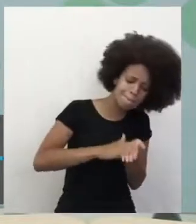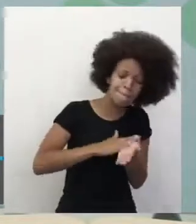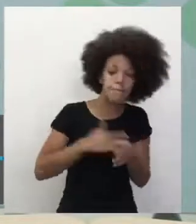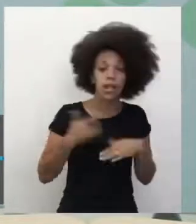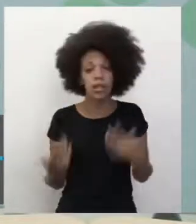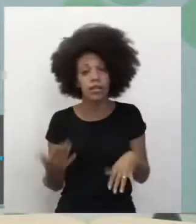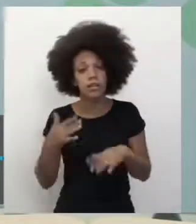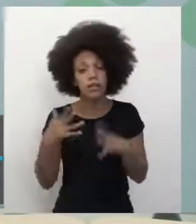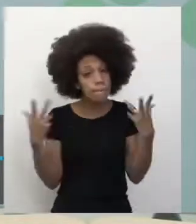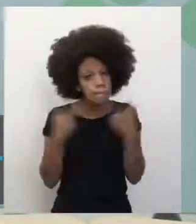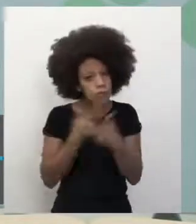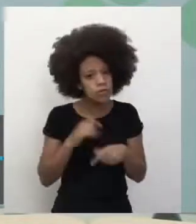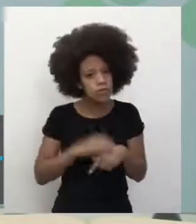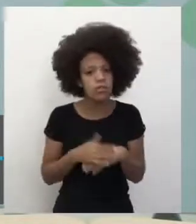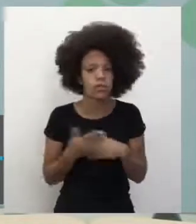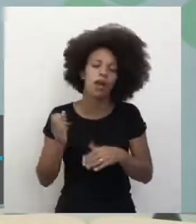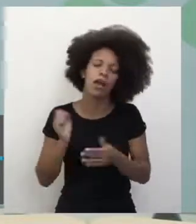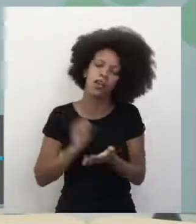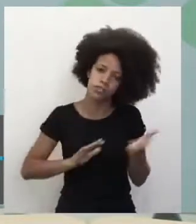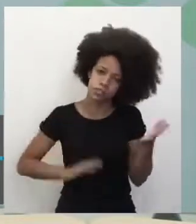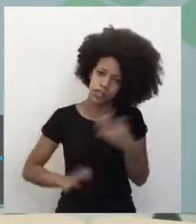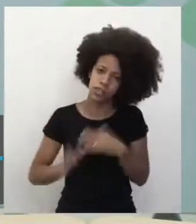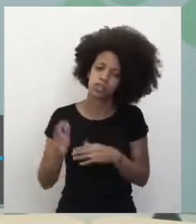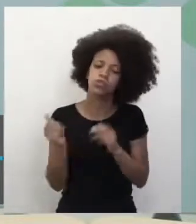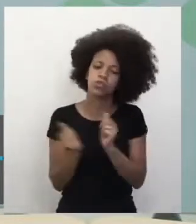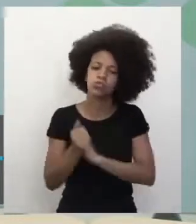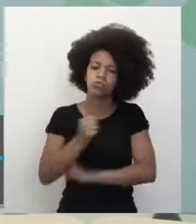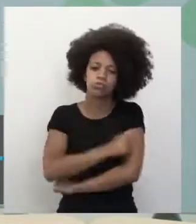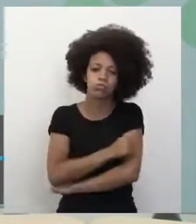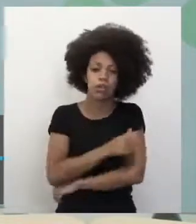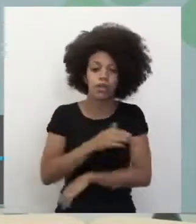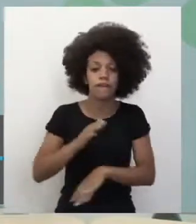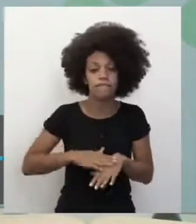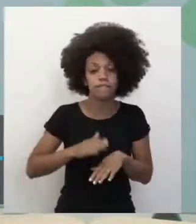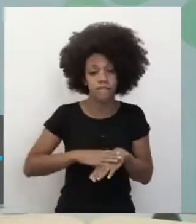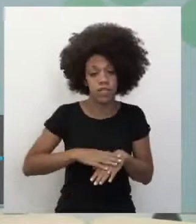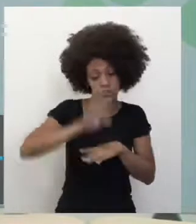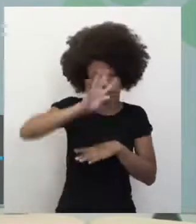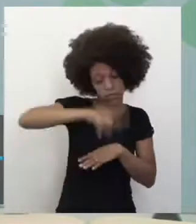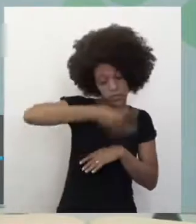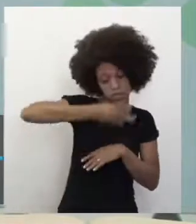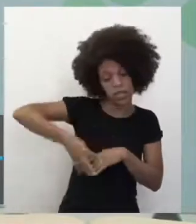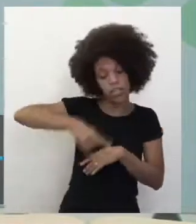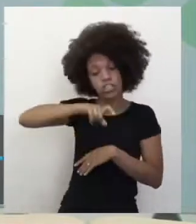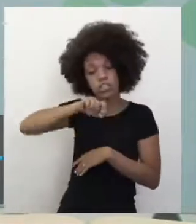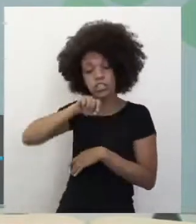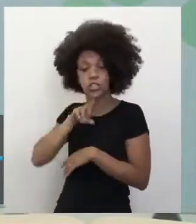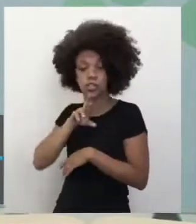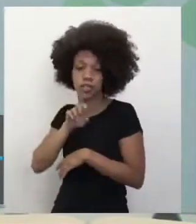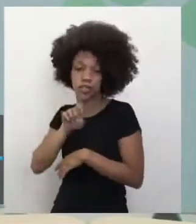bonito, né? Então já fiz atividades com alunos em que a gente fez tabuleiros de xadrez, né? Utilizando a marchetaria,